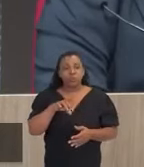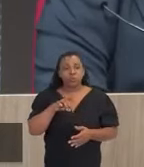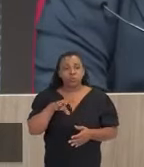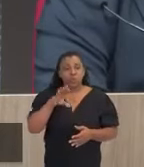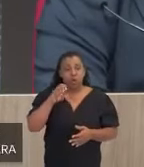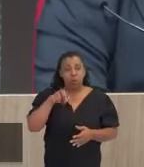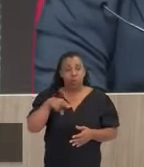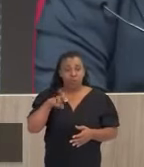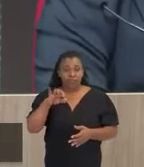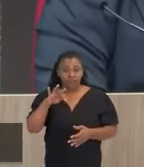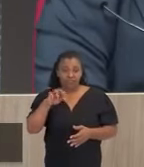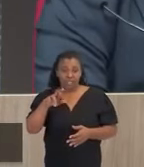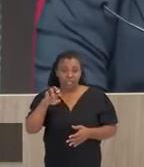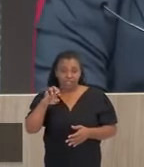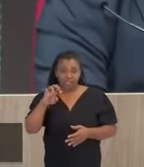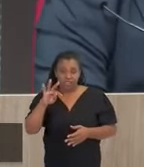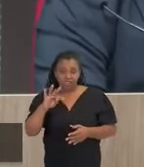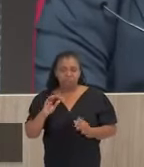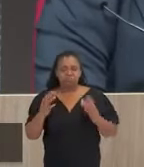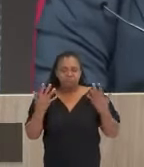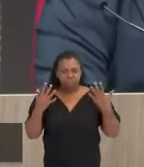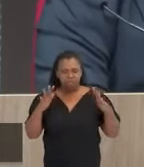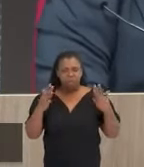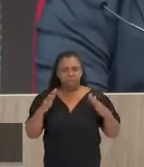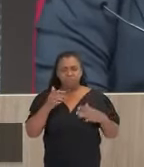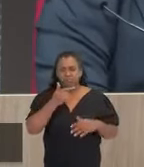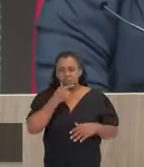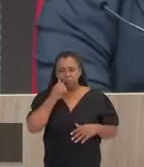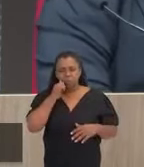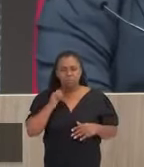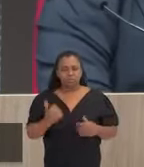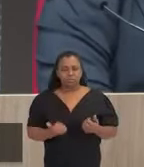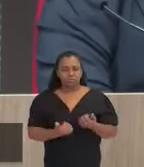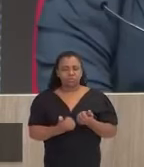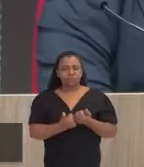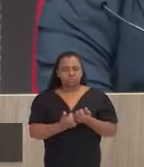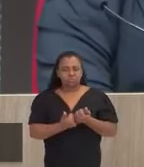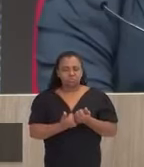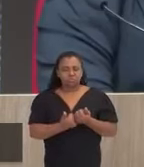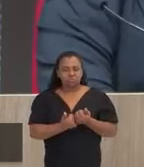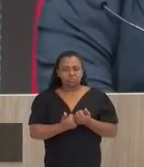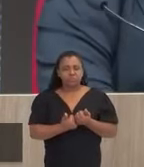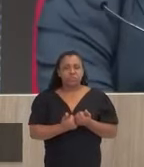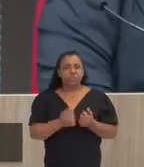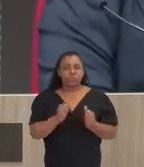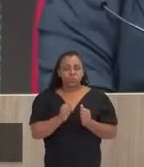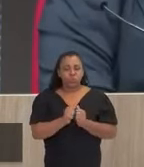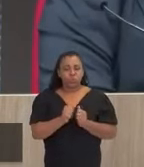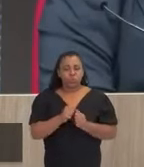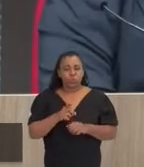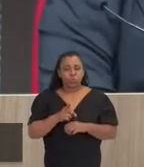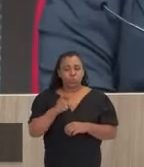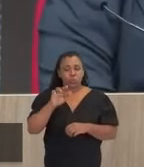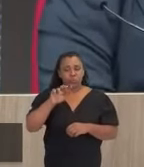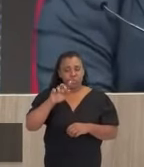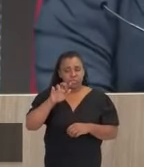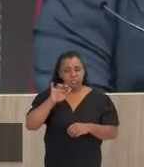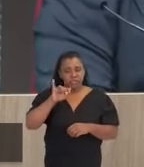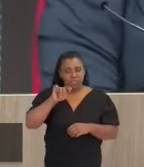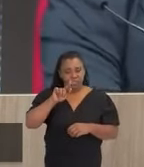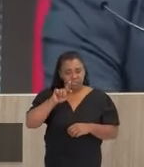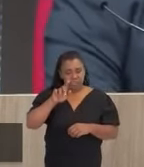até parabenizo os colegas da Conafret, que estão aqui à frente do seminário junto com o doutor Gerson, mas é uma preocupação nossa da Conap também,